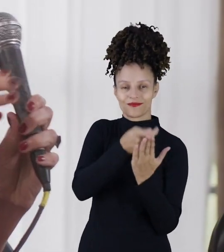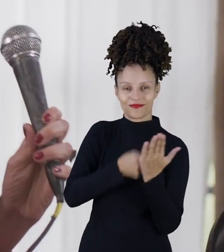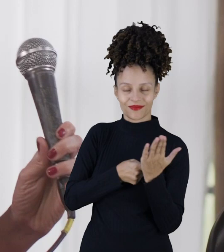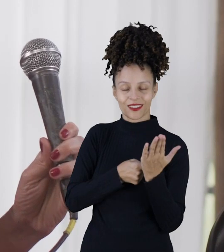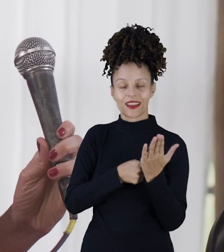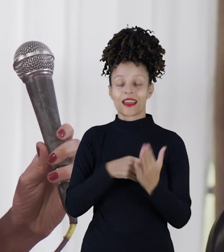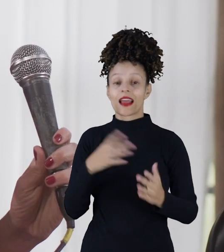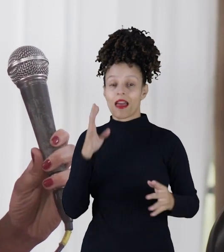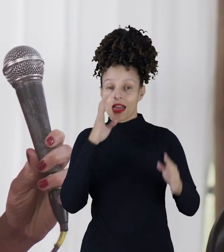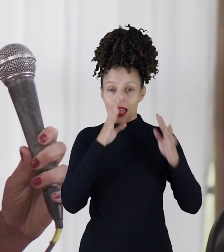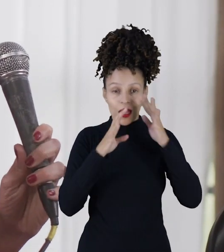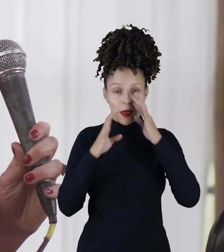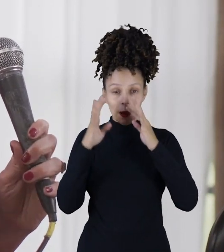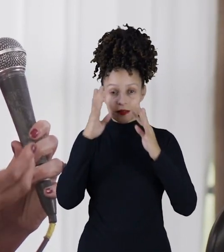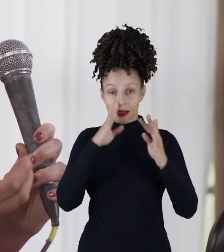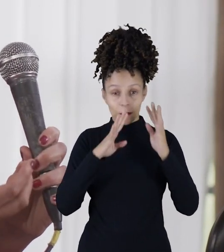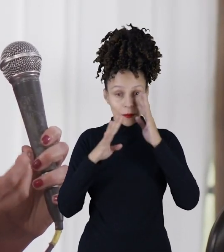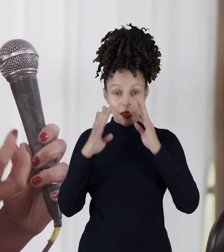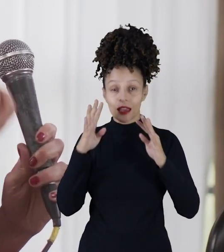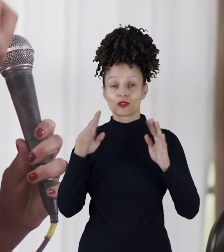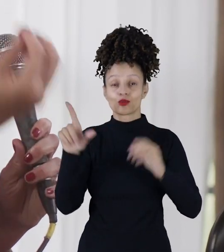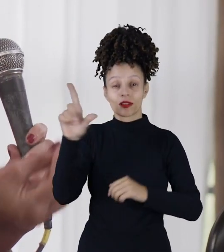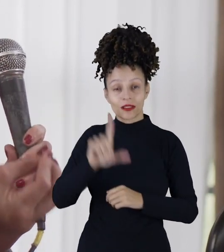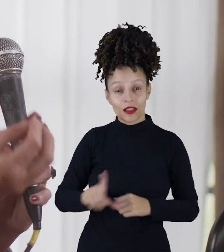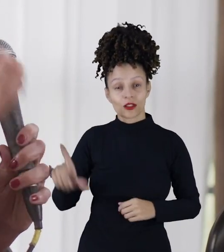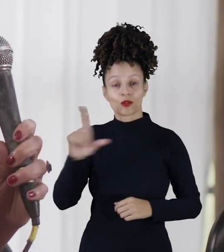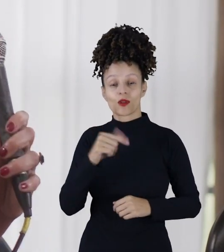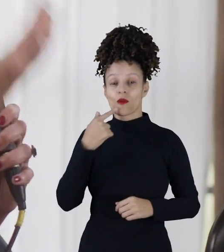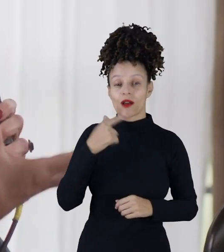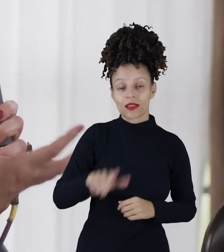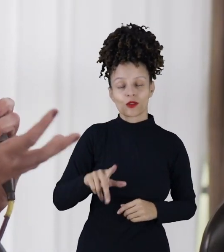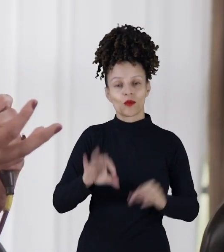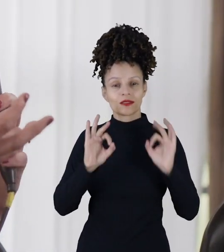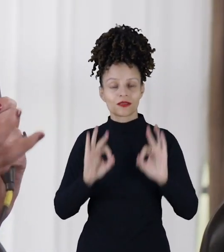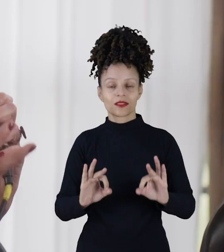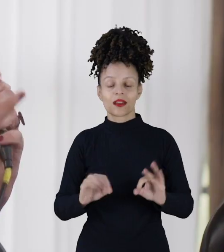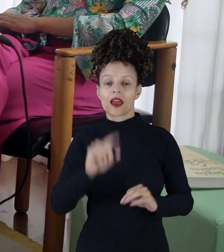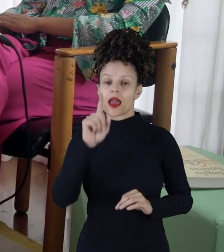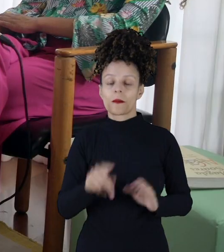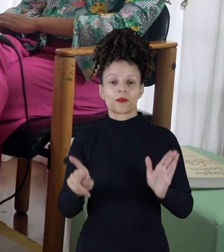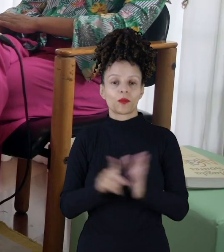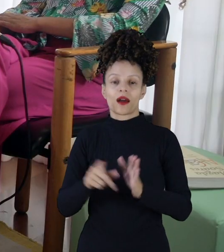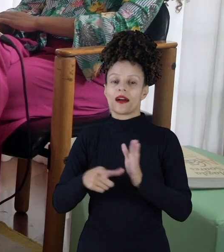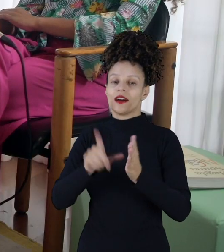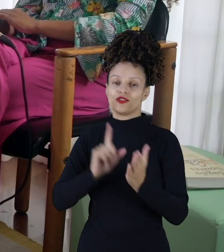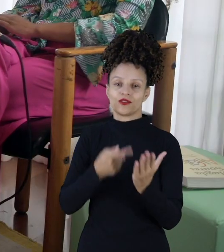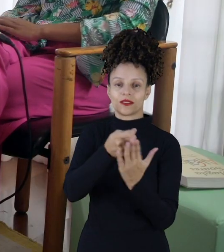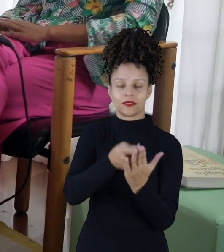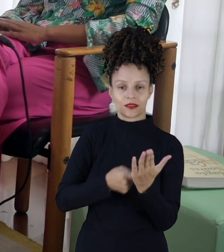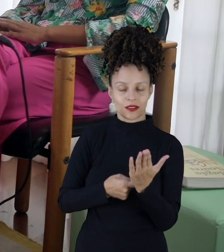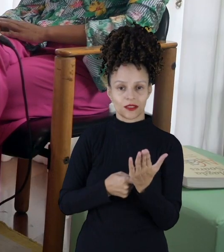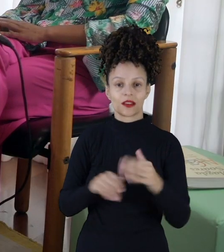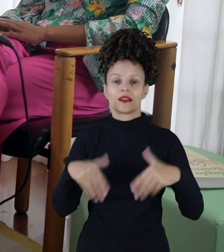né? Então, esse encantamento com a história, com a literatura, com a língua em si, né? Ela vem muito antes